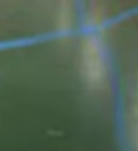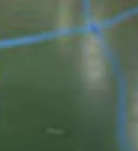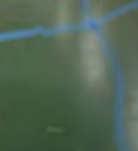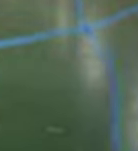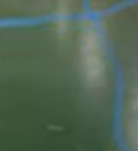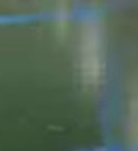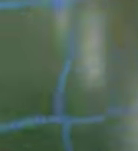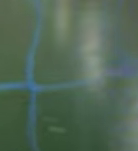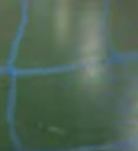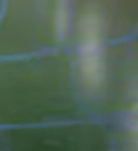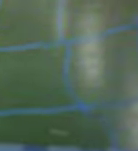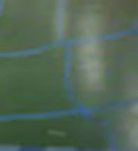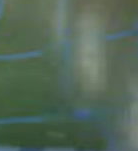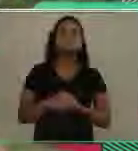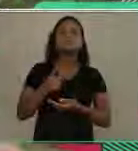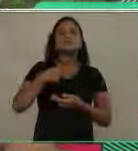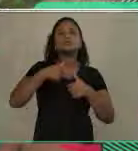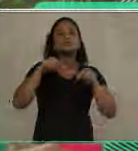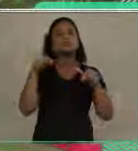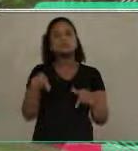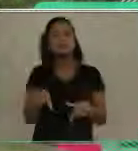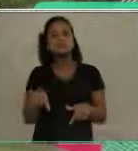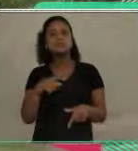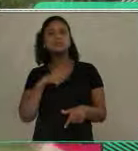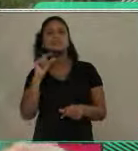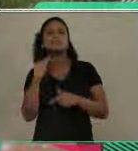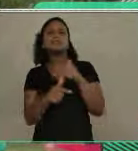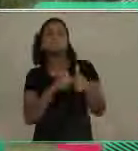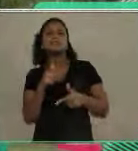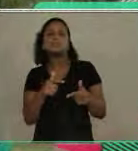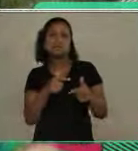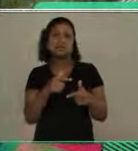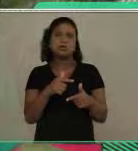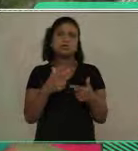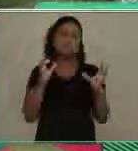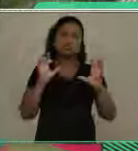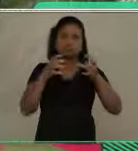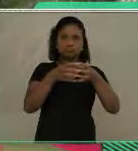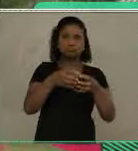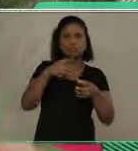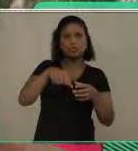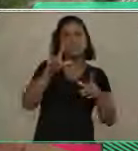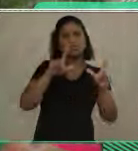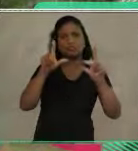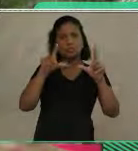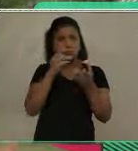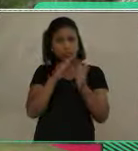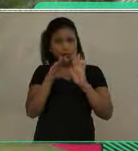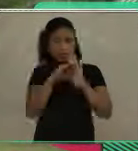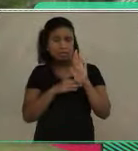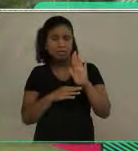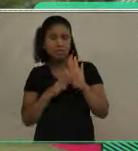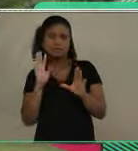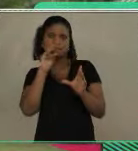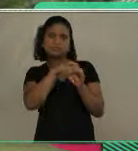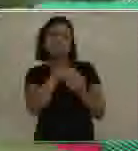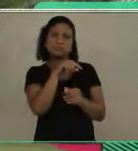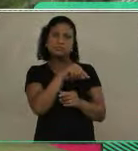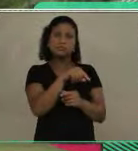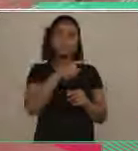deficiência faz gol. Nós aqui na Mangueira temos um trabalho que já está bem consolidado, o programa social está completando 25